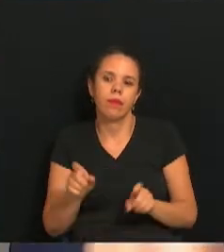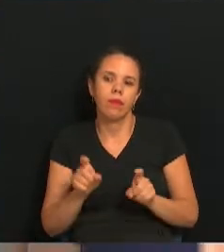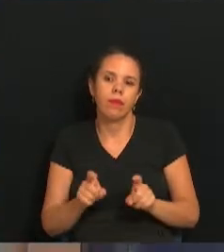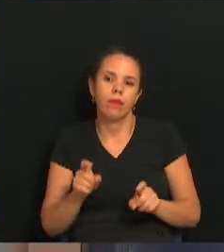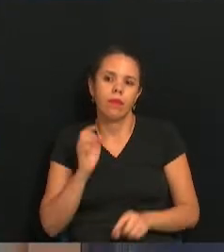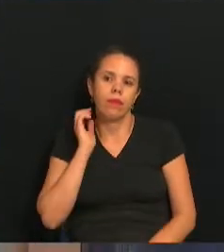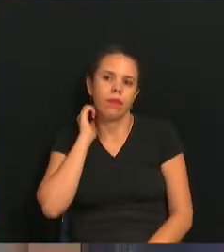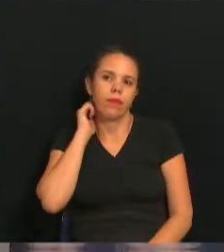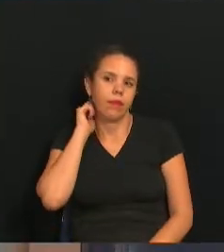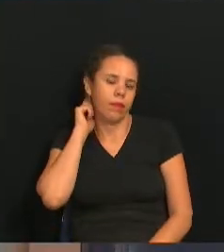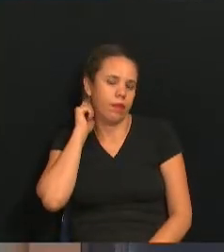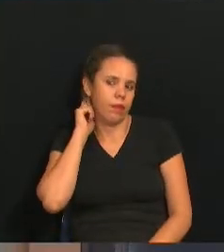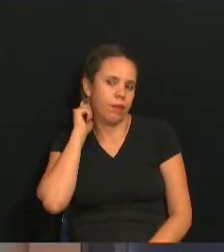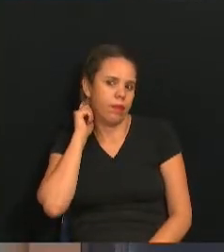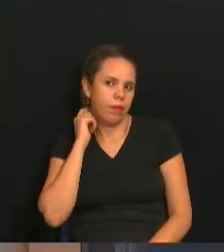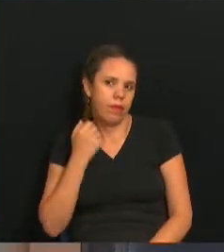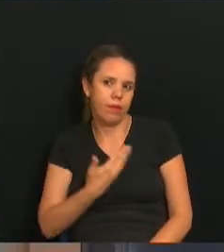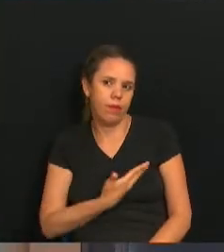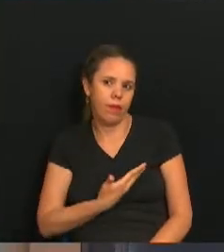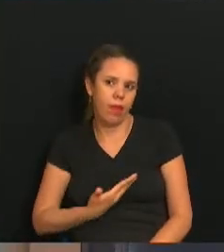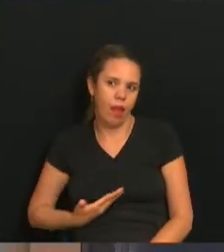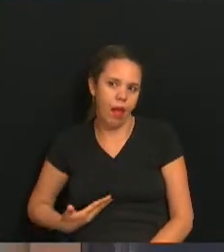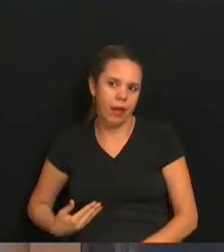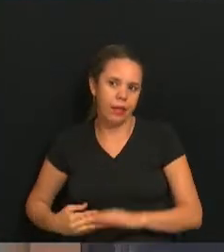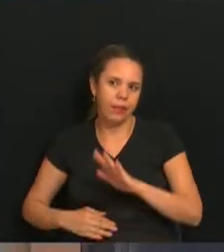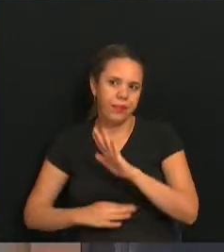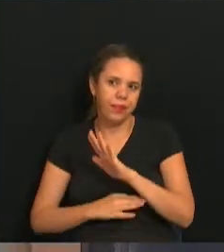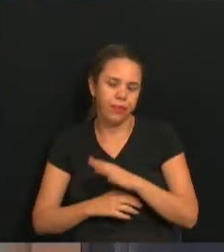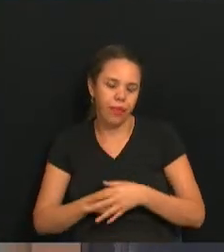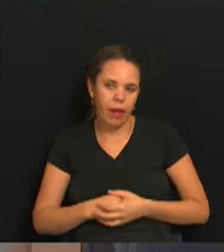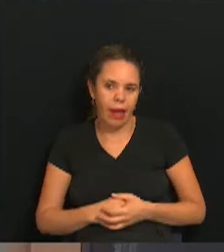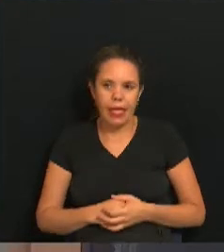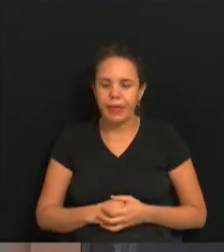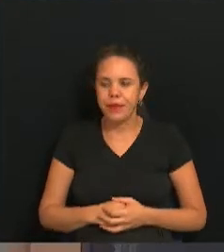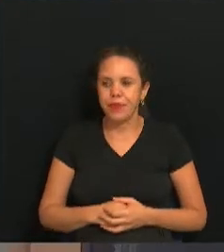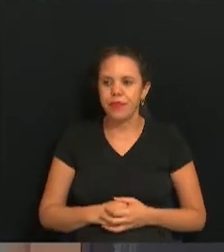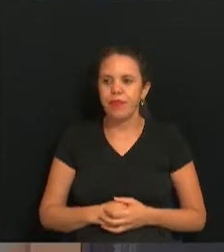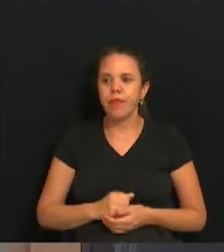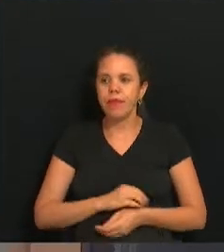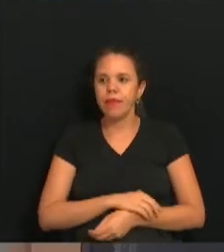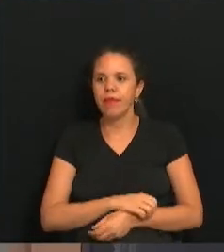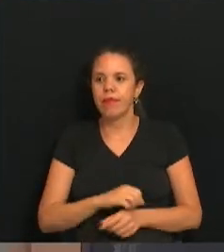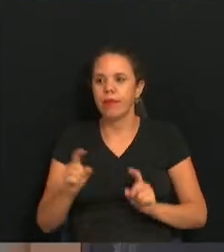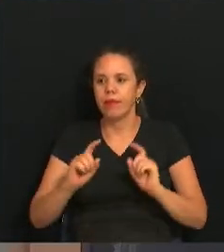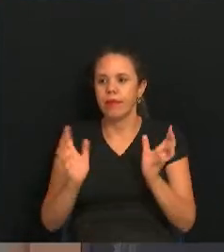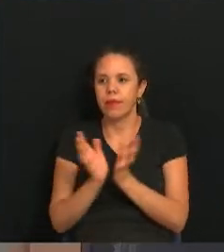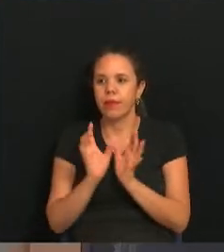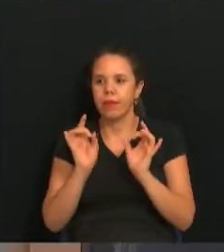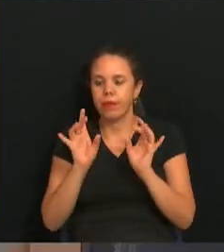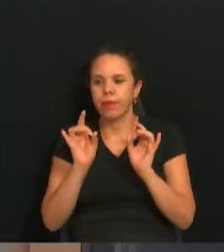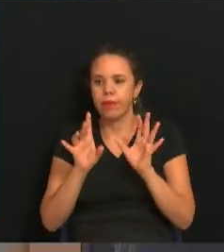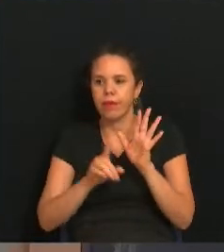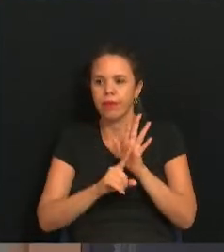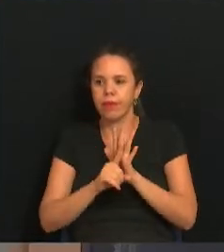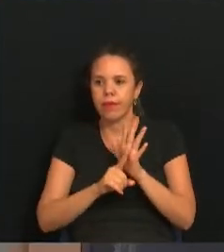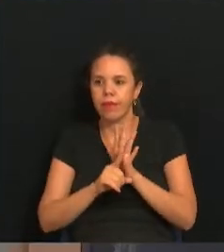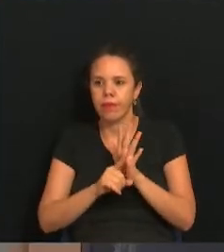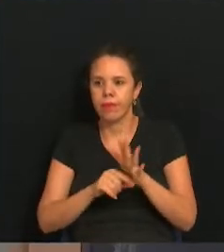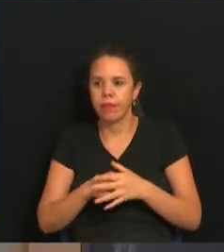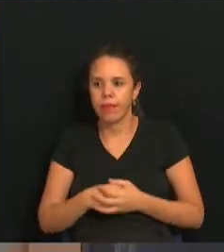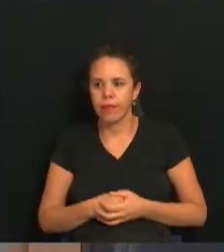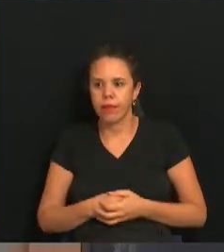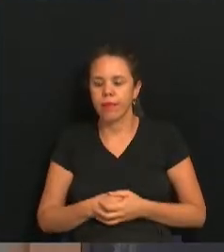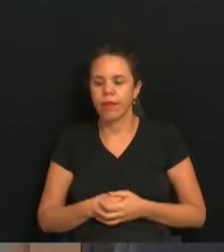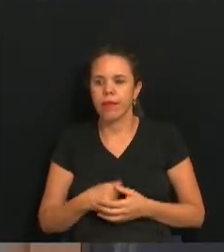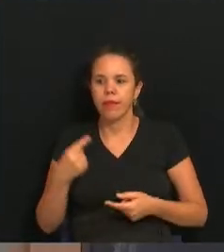remota deste Poder Legislativo. Essa reunião de Comissão Especial de Estudo, ela visa